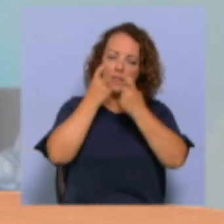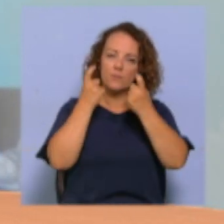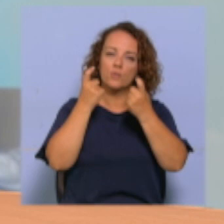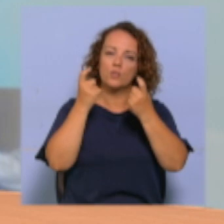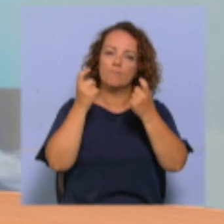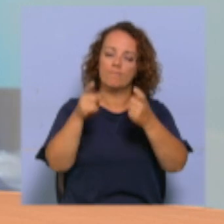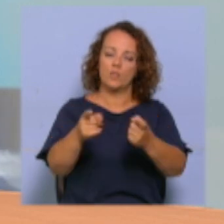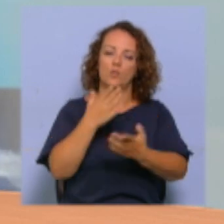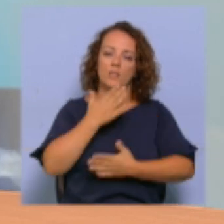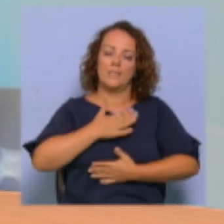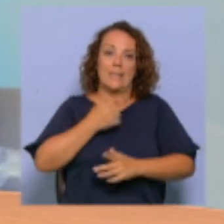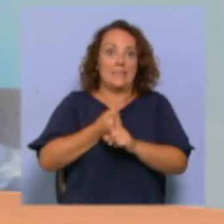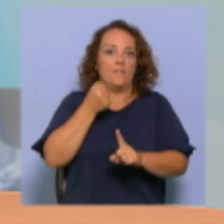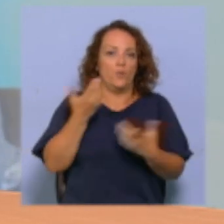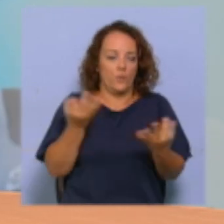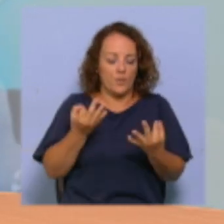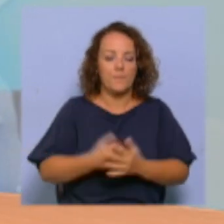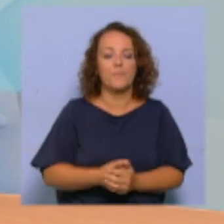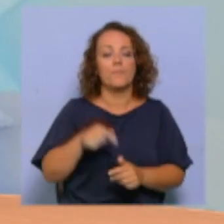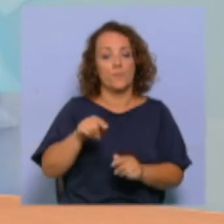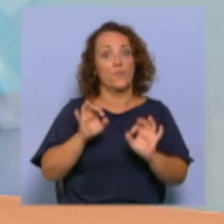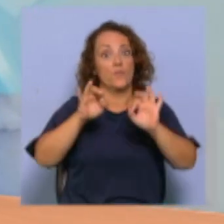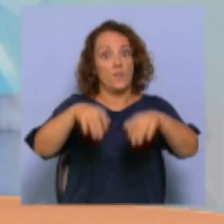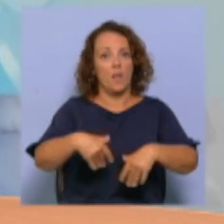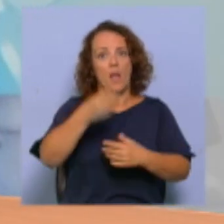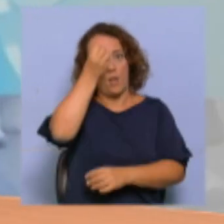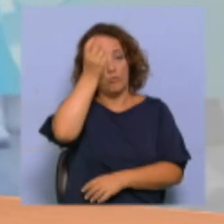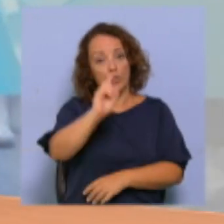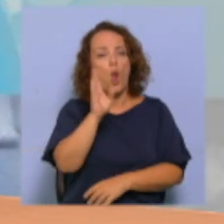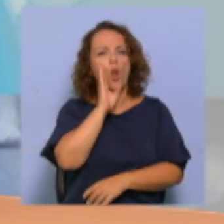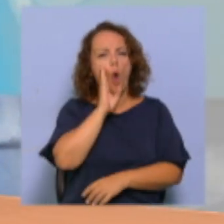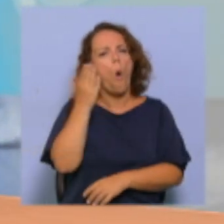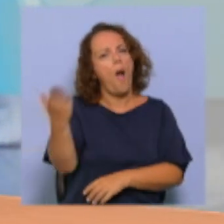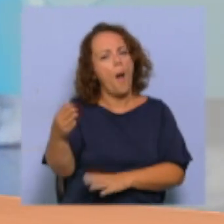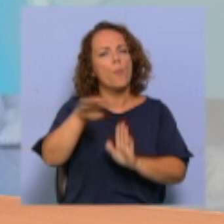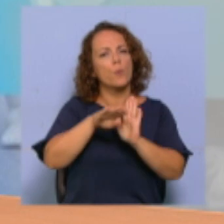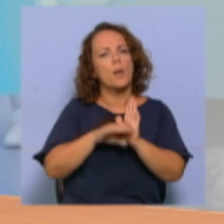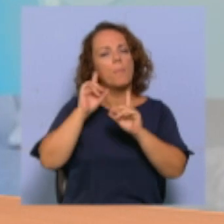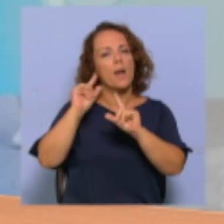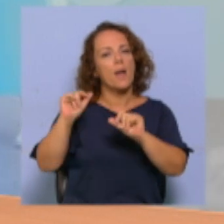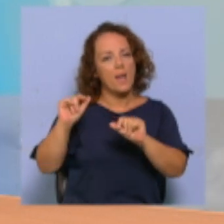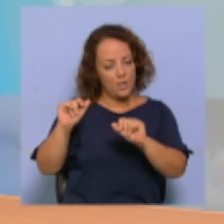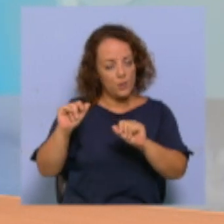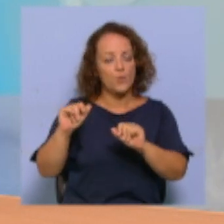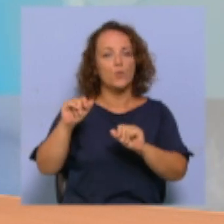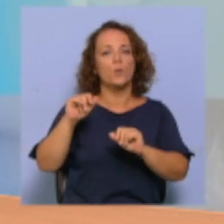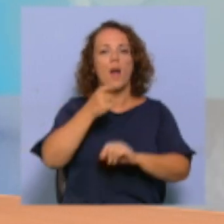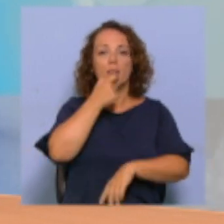desafios que ela nos coloca. Termino a lembrar que, mais logo, ainda pode acompanhar a edição rádio do programa Eclésia, quando